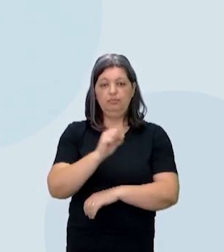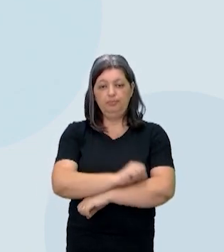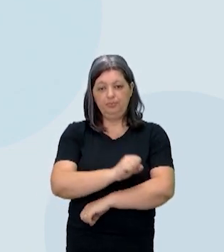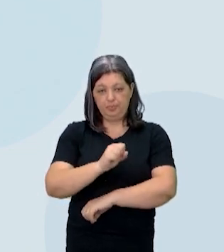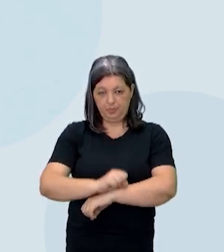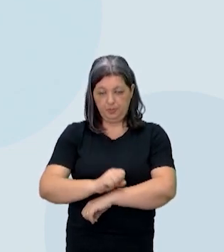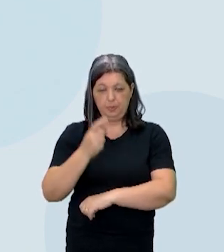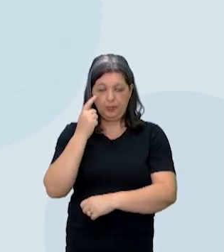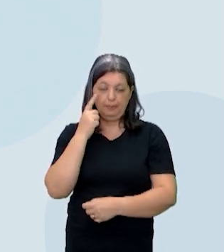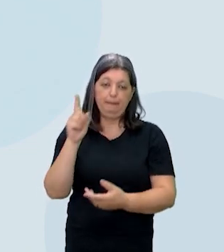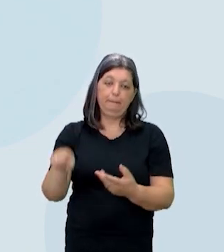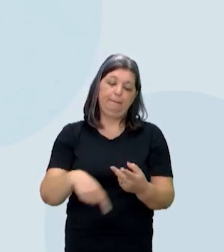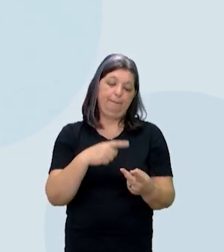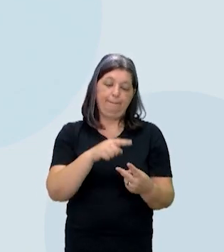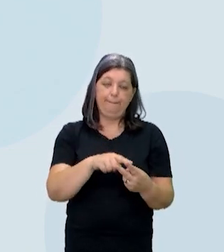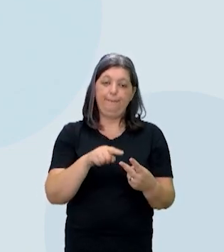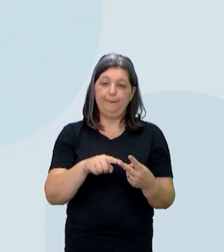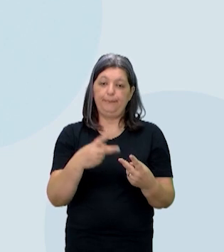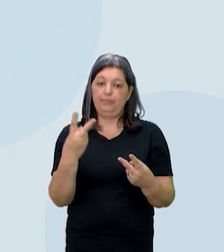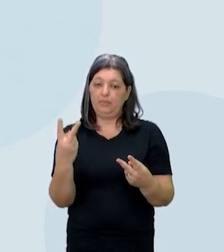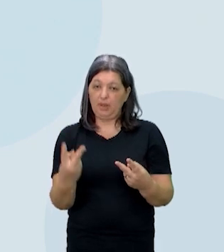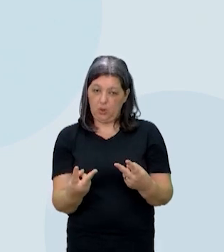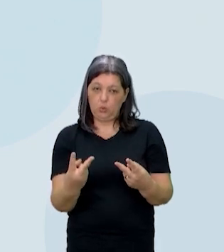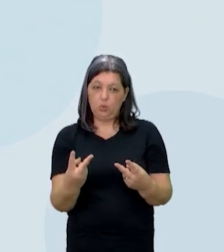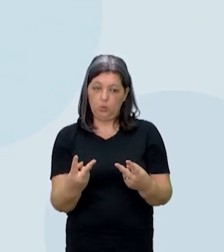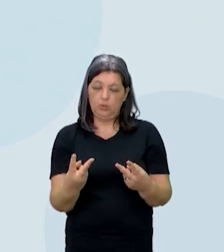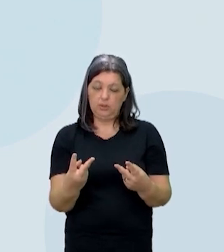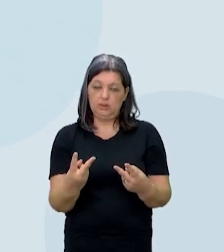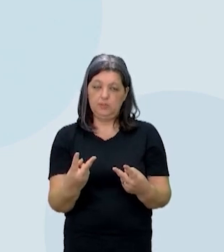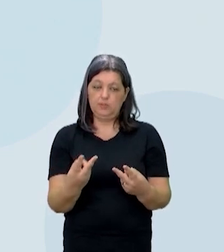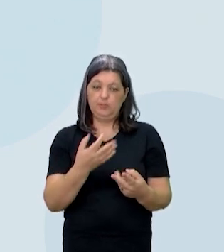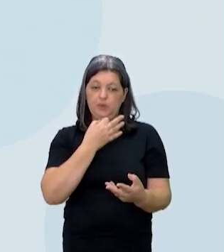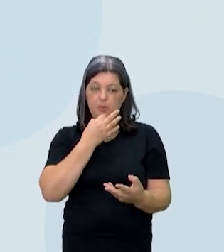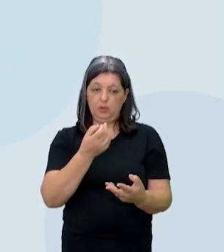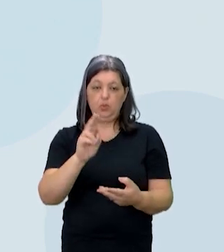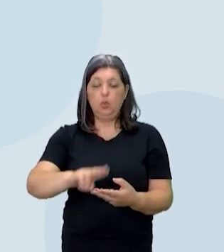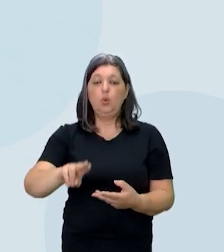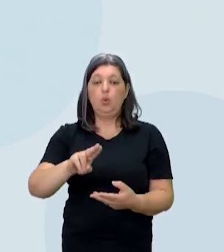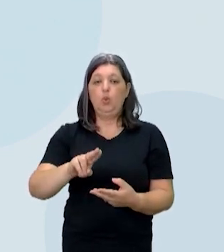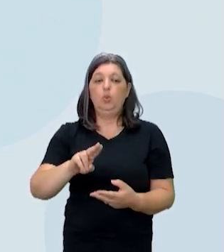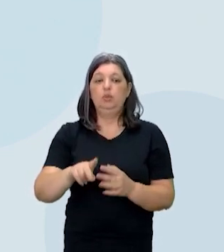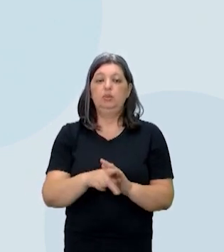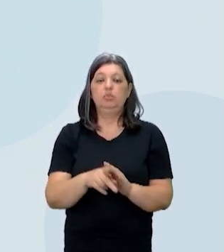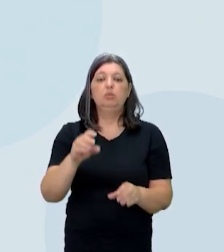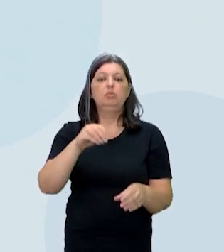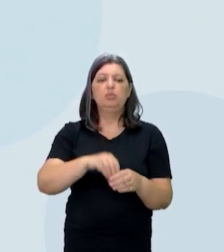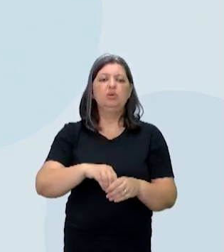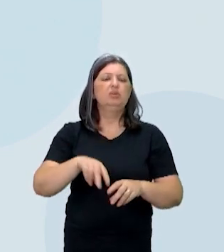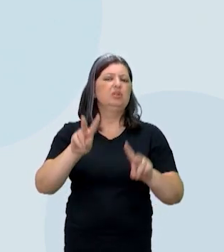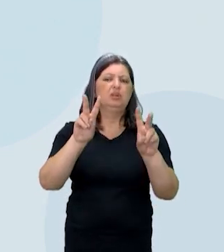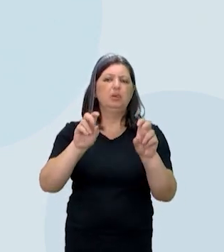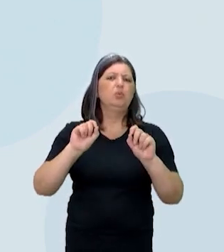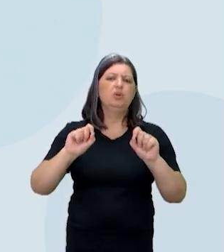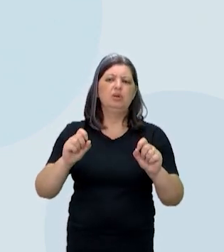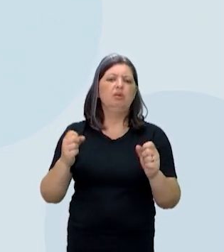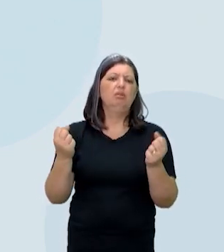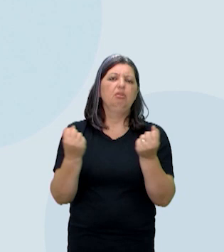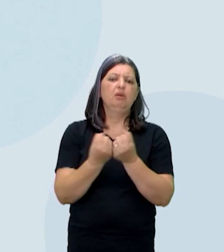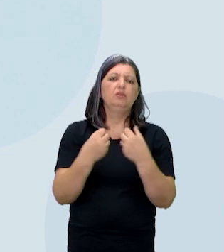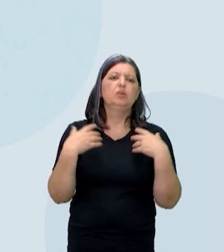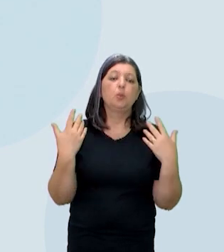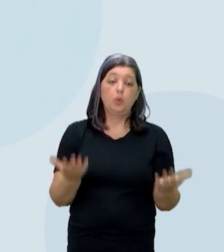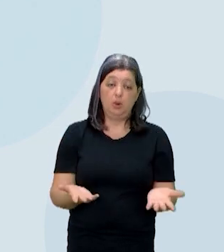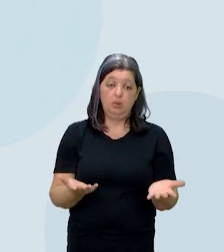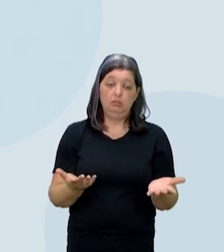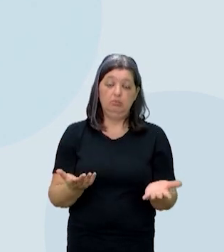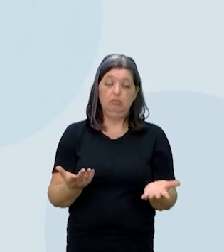os termos que você vai definir e com dois argumentos. Então, o uso da internet dentro desse tema, o que eu posso defender? Tá? E